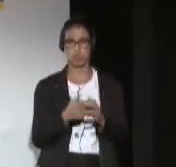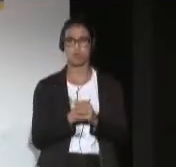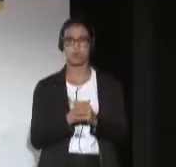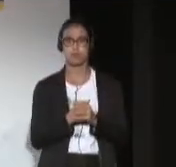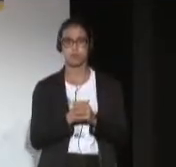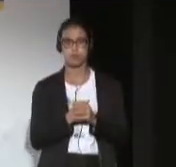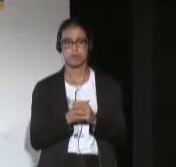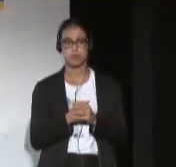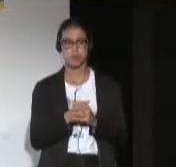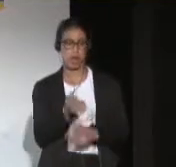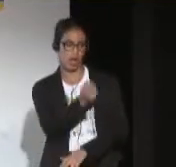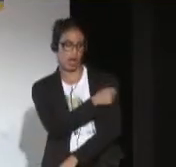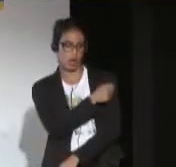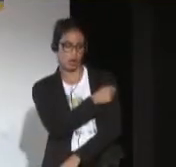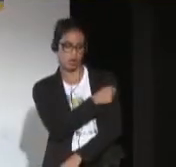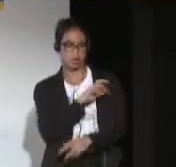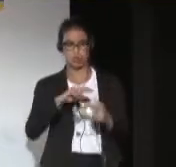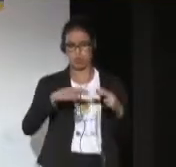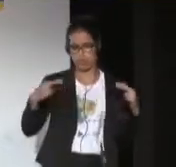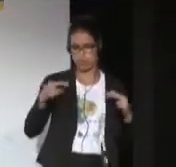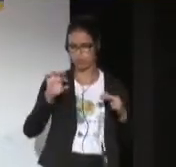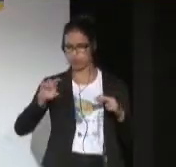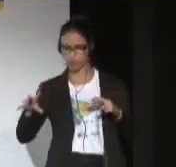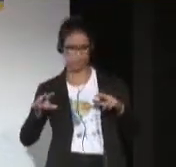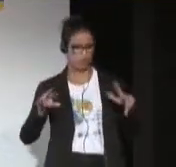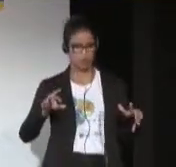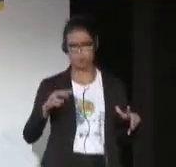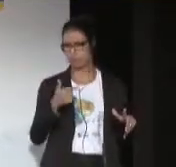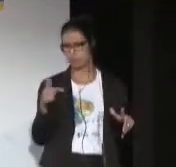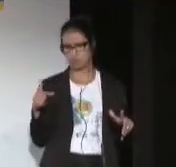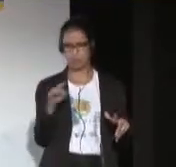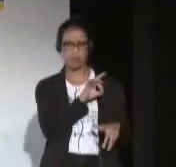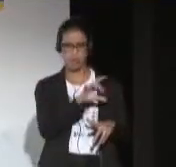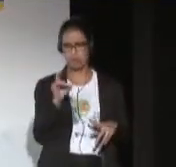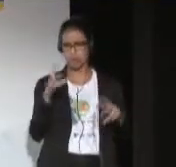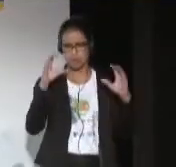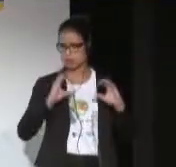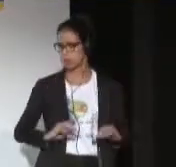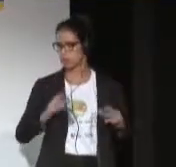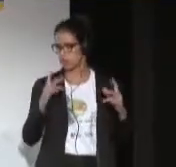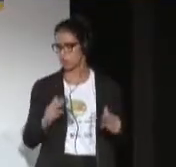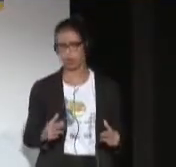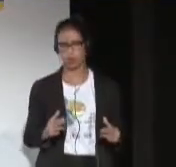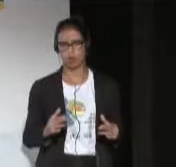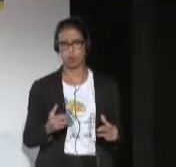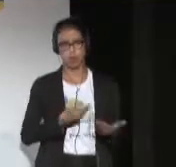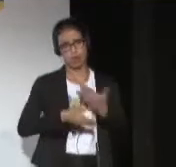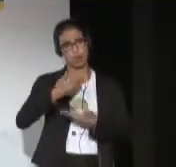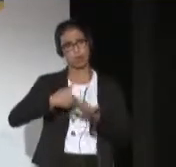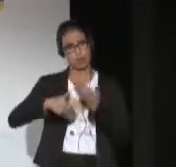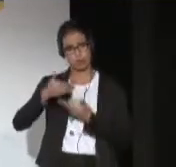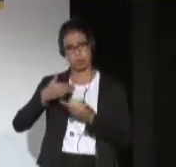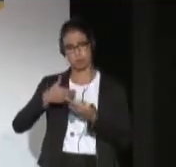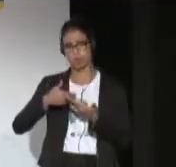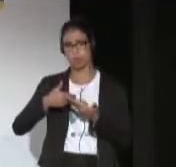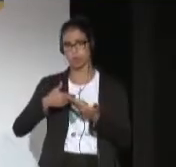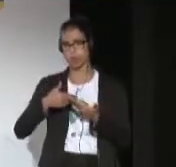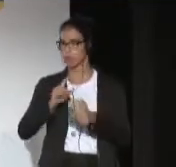não existem alunos de redes distintas, existem cidadãos sendo formados. E essa colaboração, o tempo caiu.